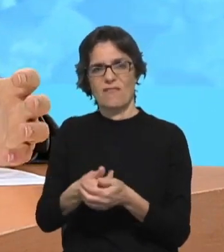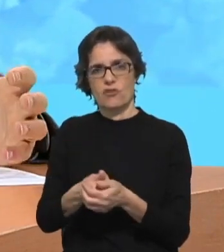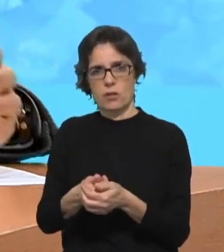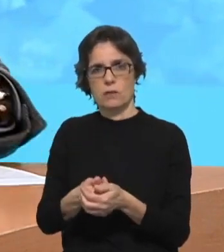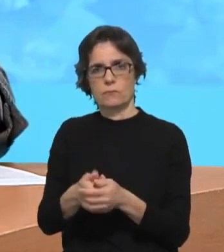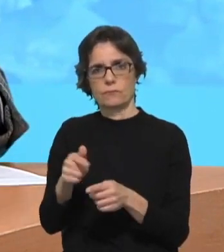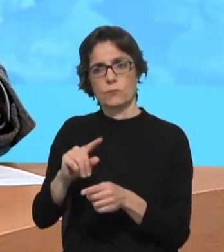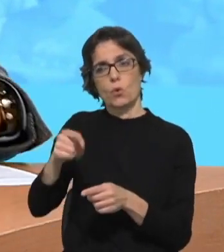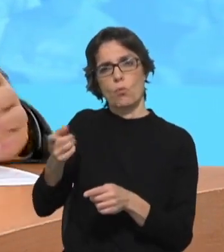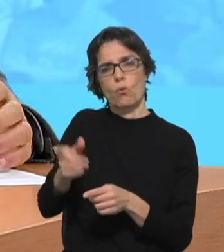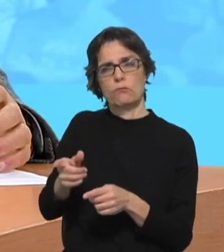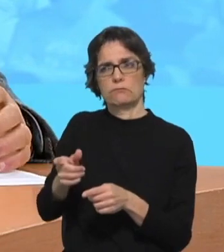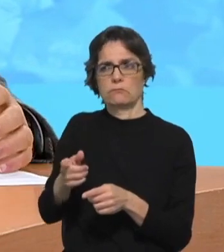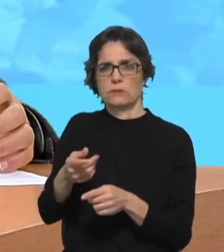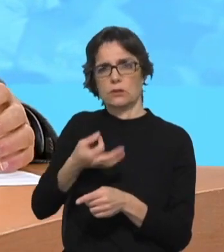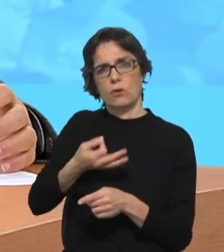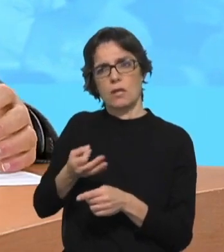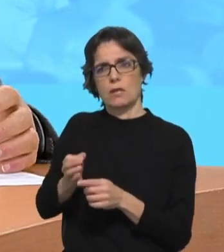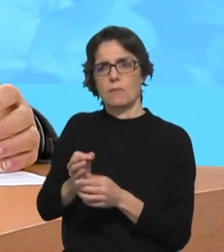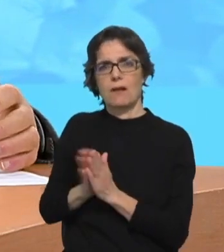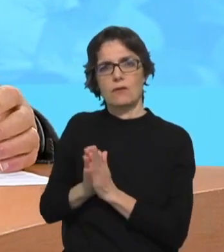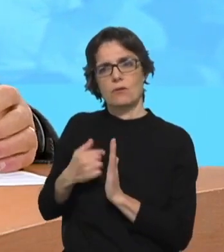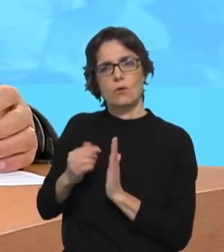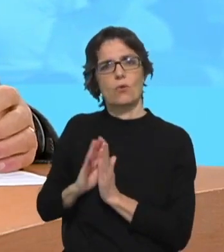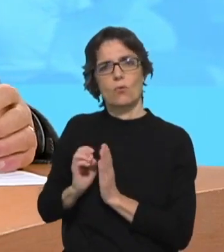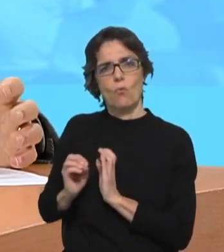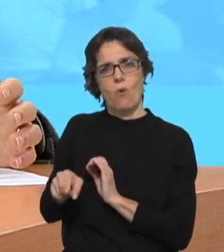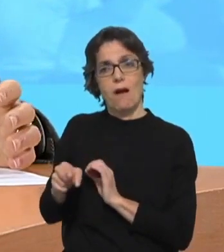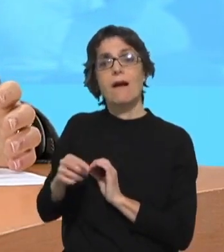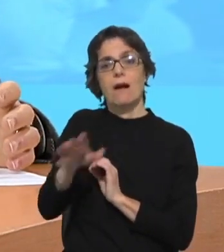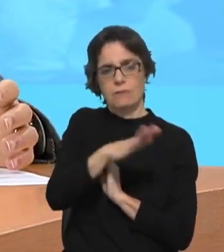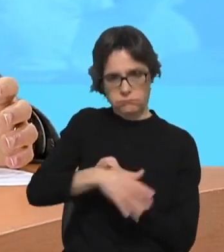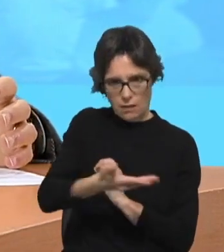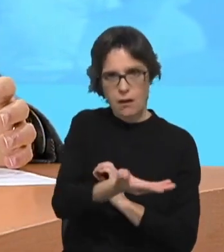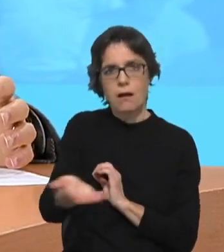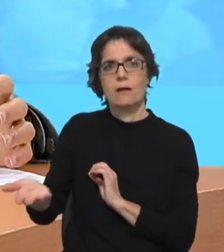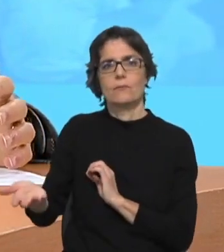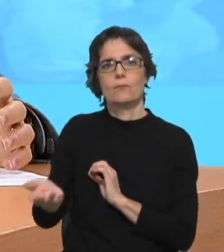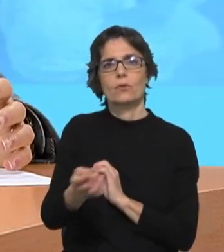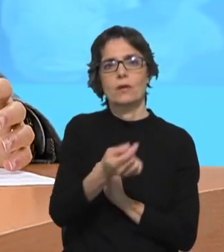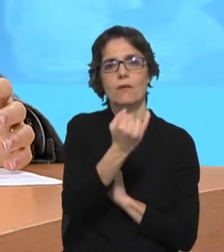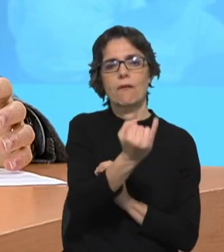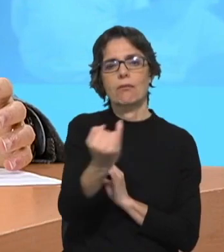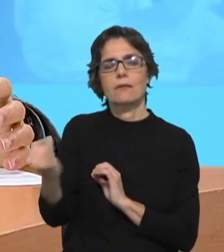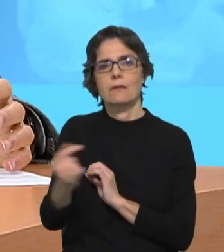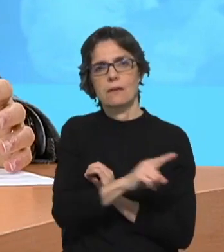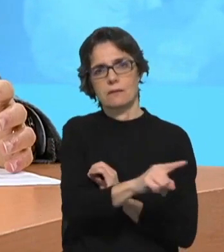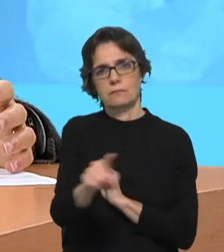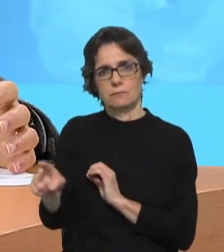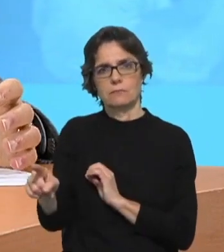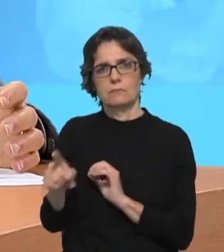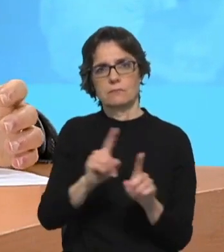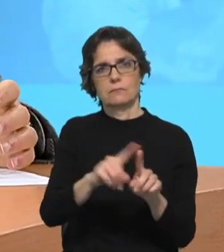como crentes sem religião habitavam esta região. Portanto, este esforço, uma espécie de zoom